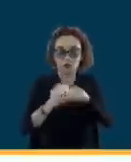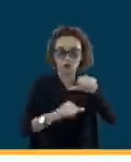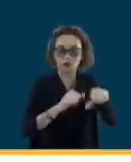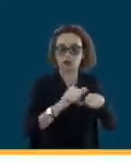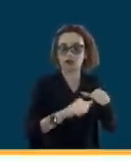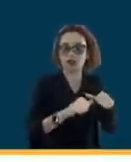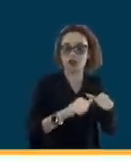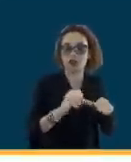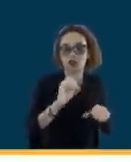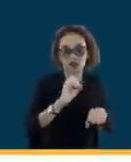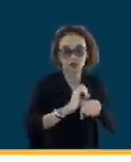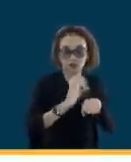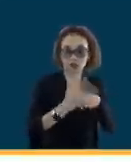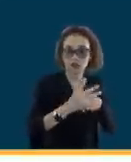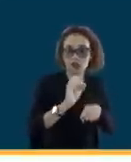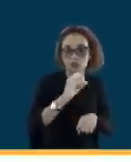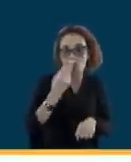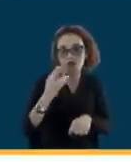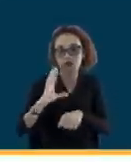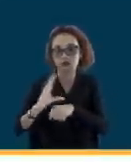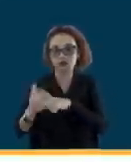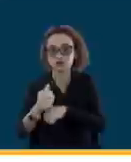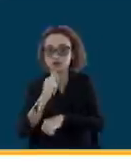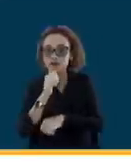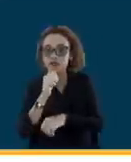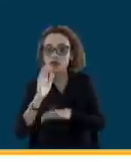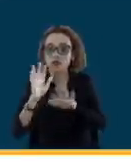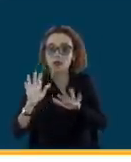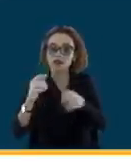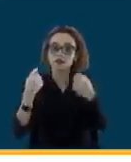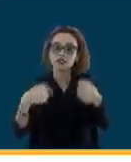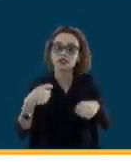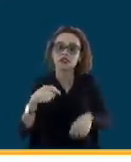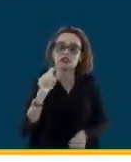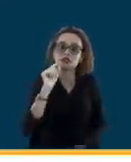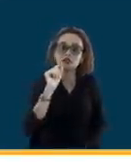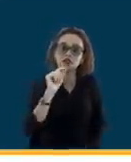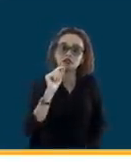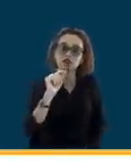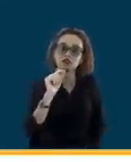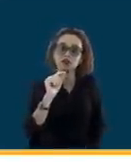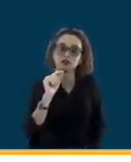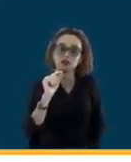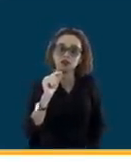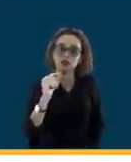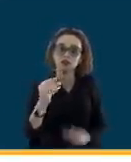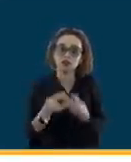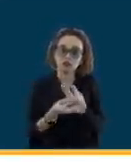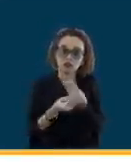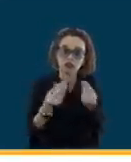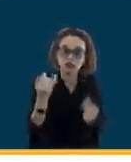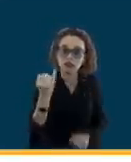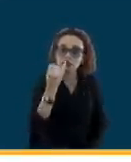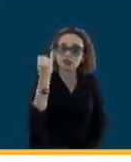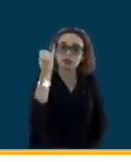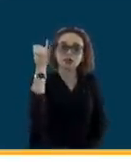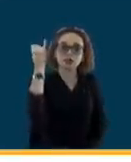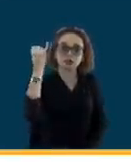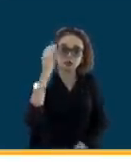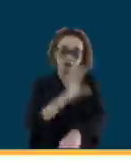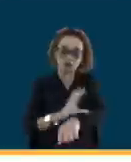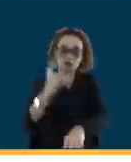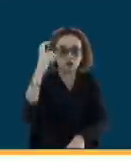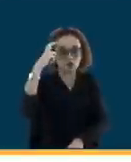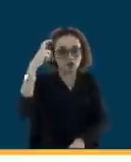pandemia. Nós não teremos condições se não levarmos em conta a essencialidade da cultura e da educação, que, para